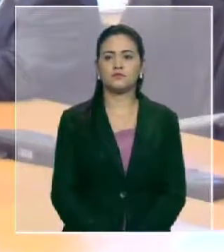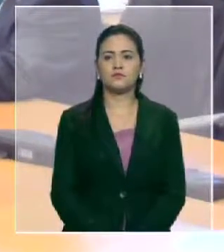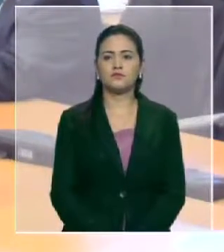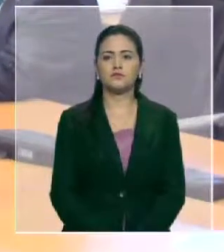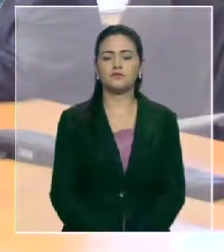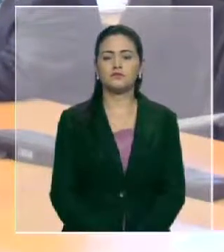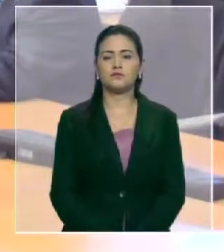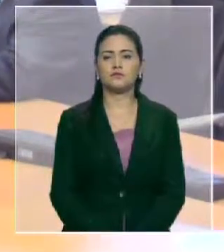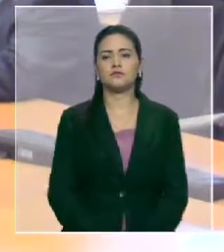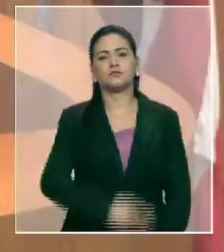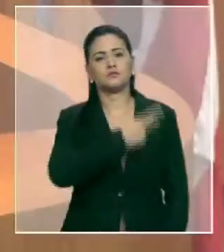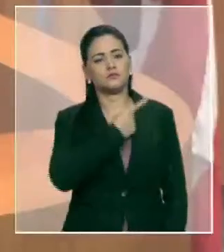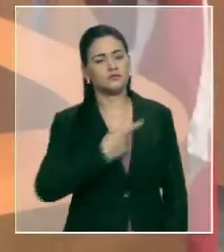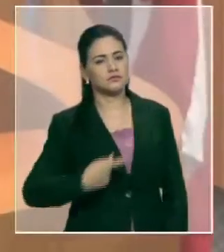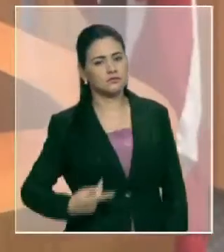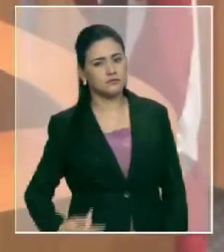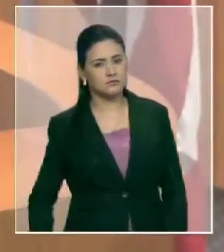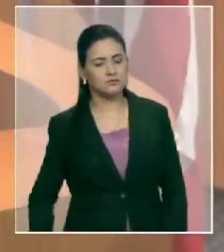Senhor presidente,